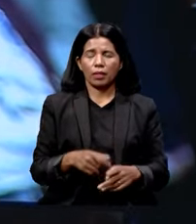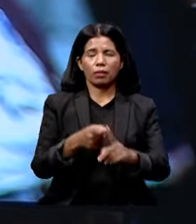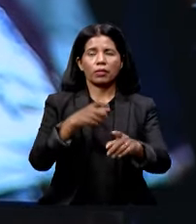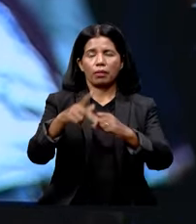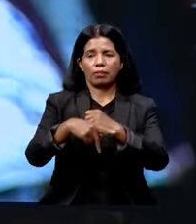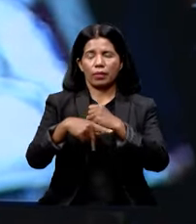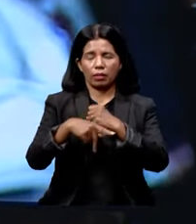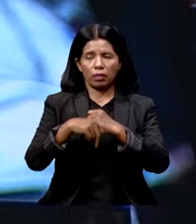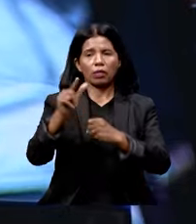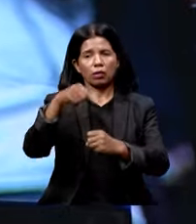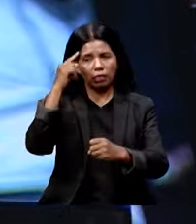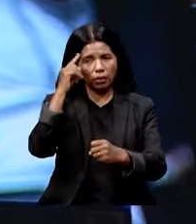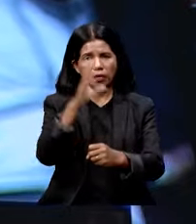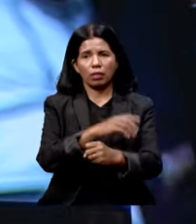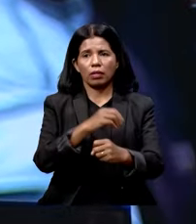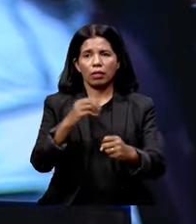bancada, governo, mas